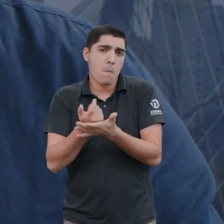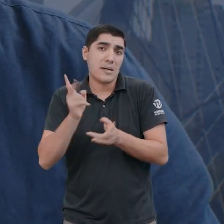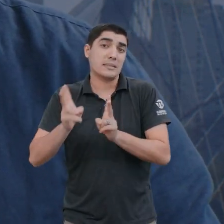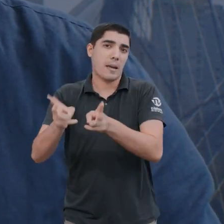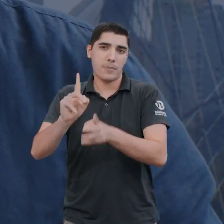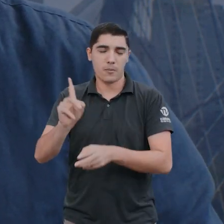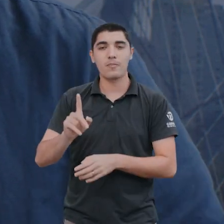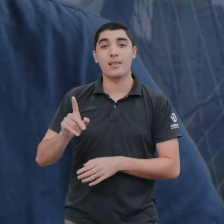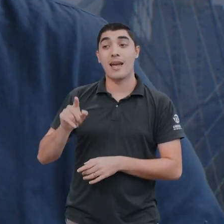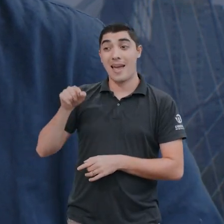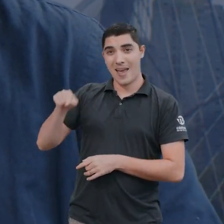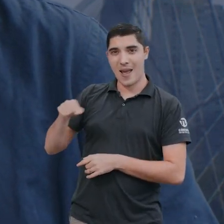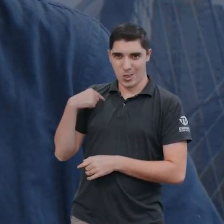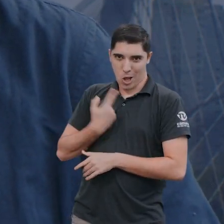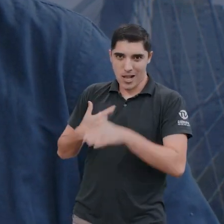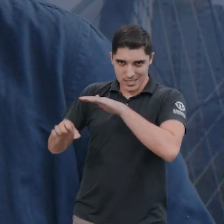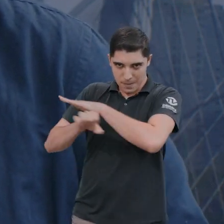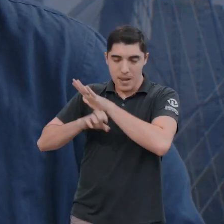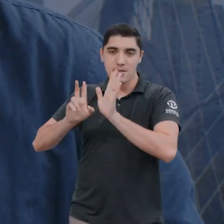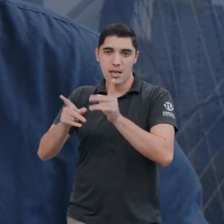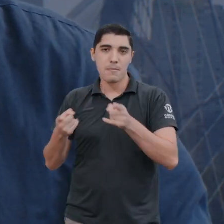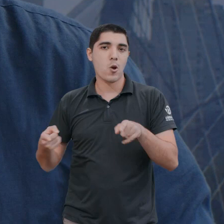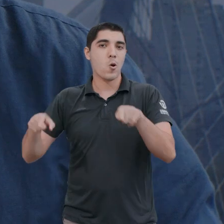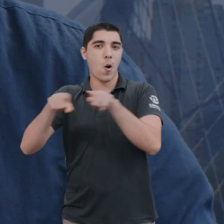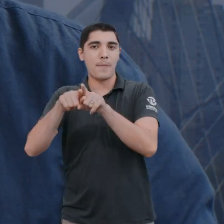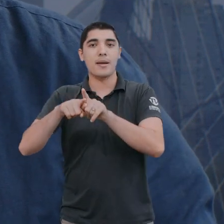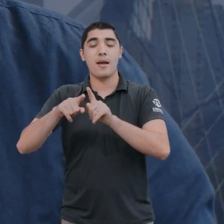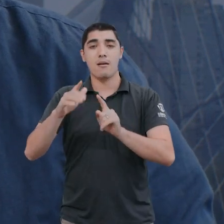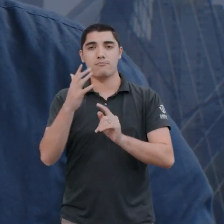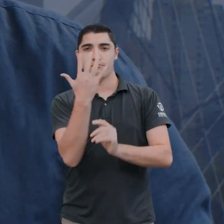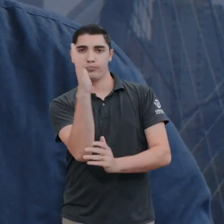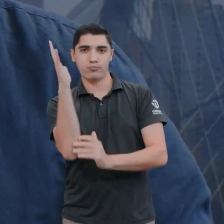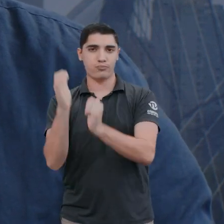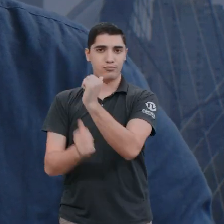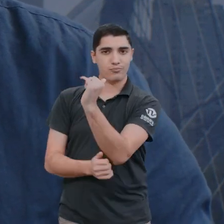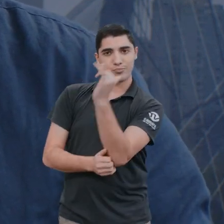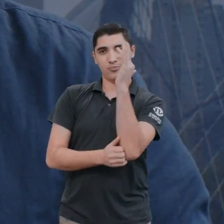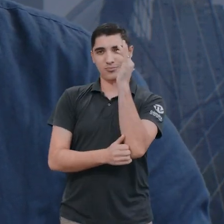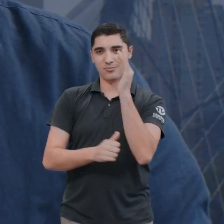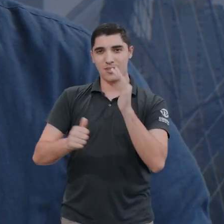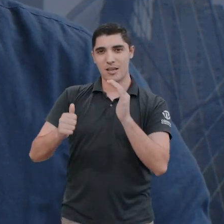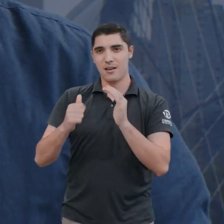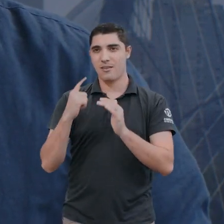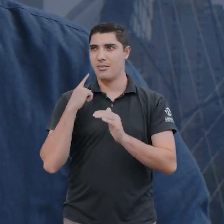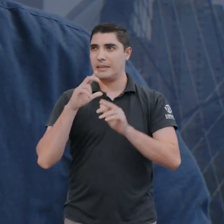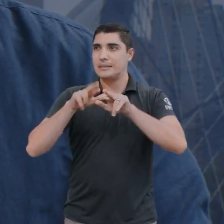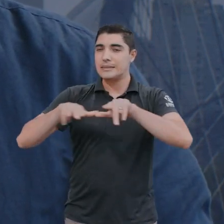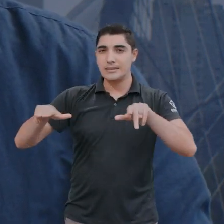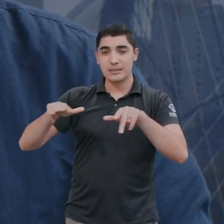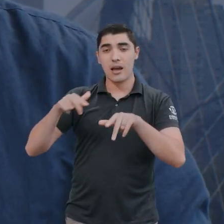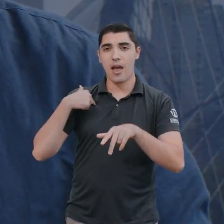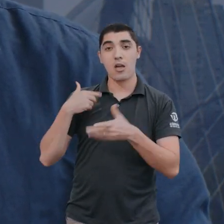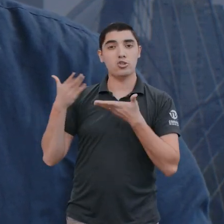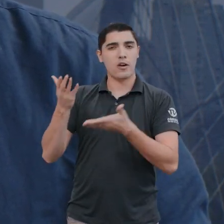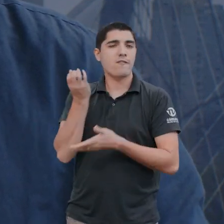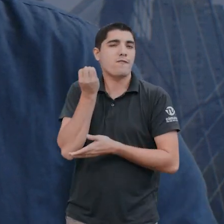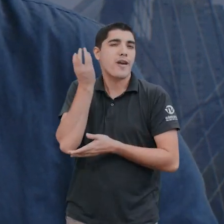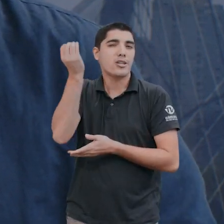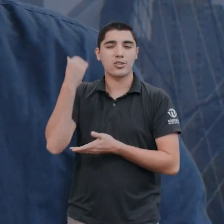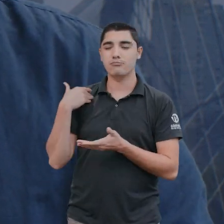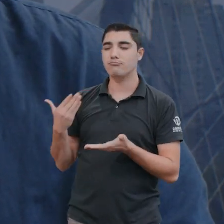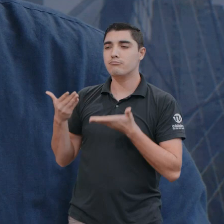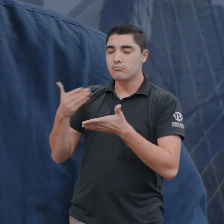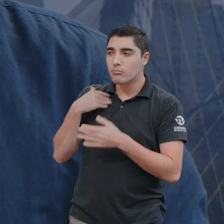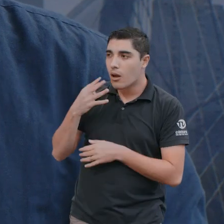totalmente relacionado com a nossa Mata Atlântica, né, da nossa região. Então, foi uma viagem que eu fiz para lá, que me